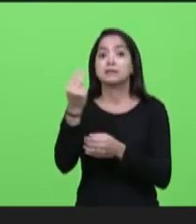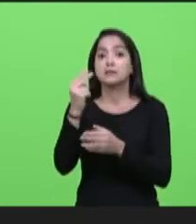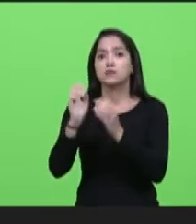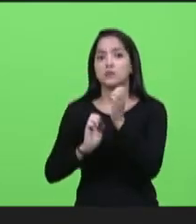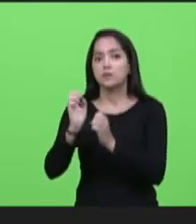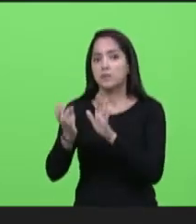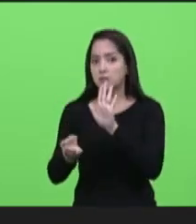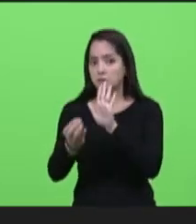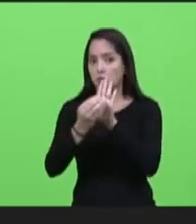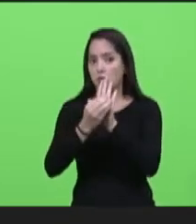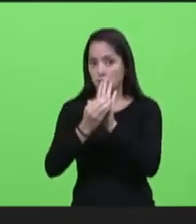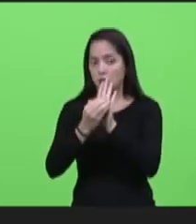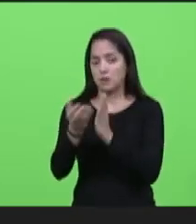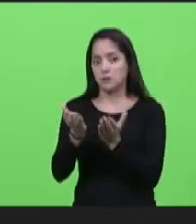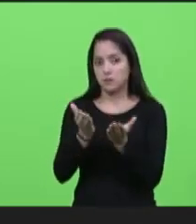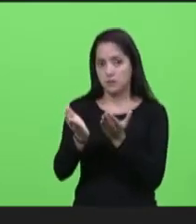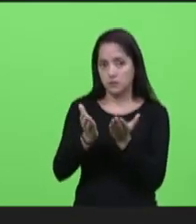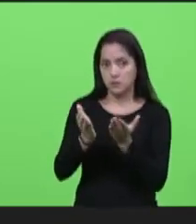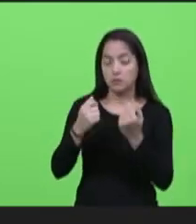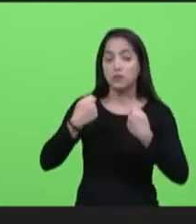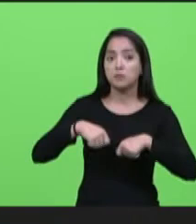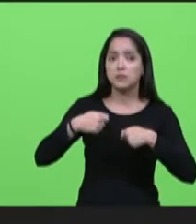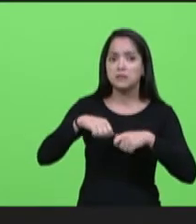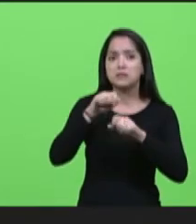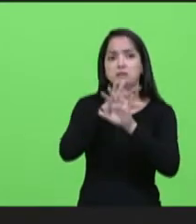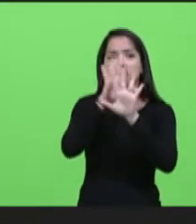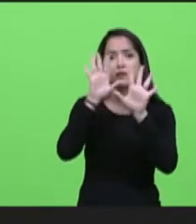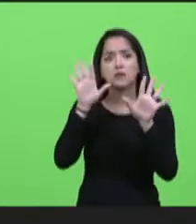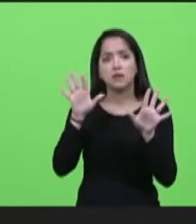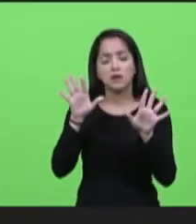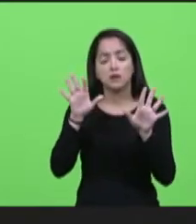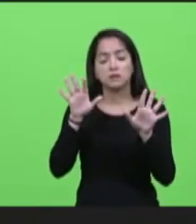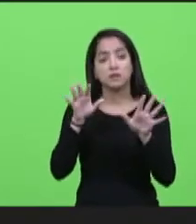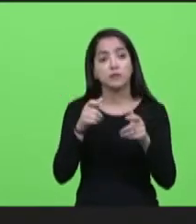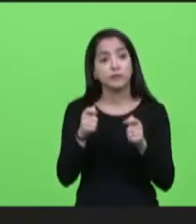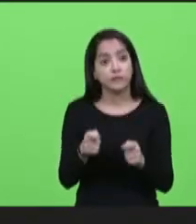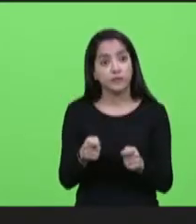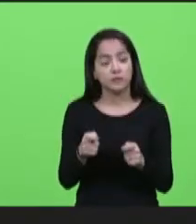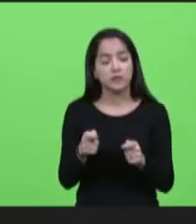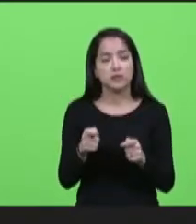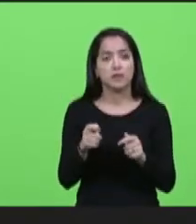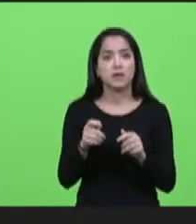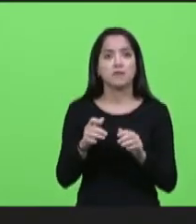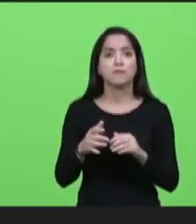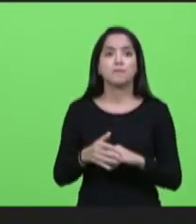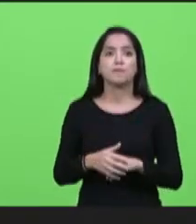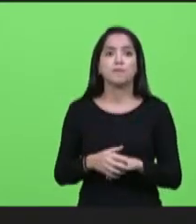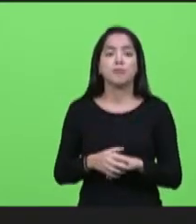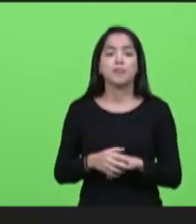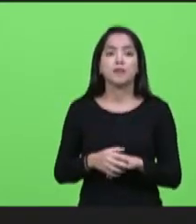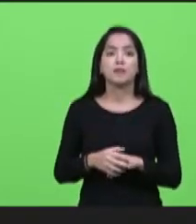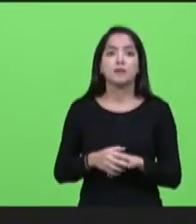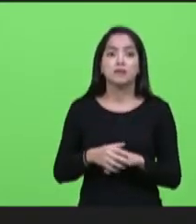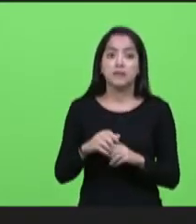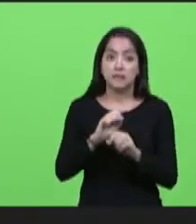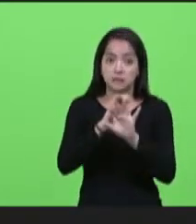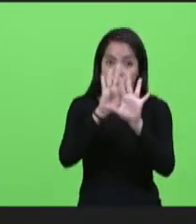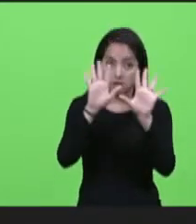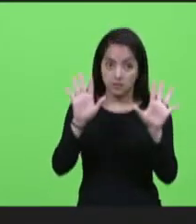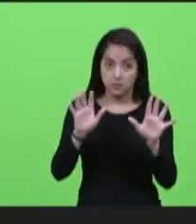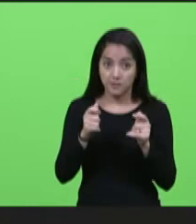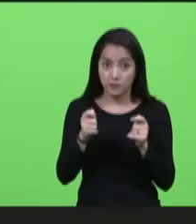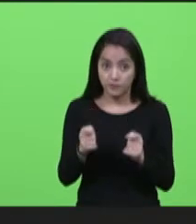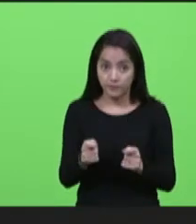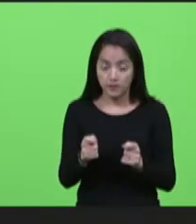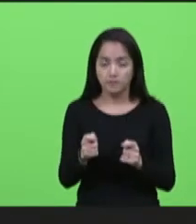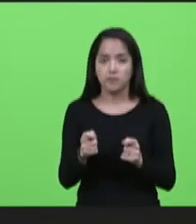aí merece um esclarecimento, senhor presidente, merece um esclarecimento firme. E esse esclarecimento firme, se não